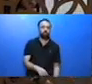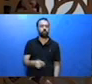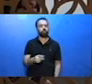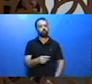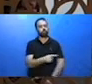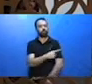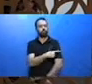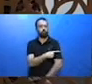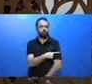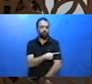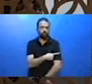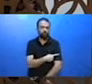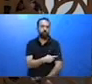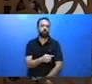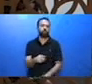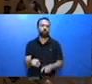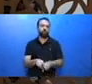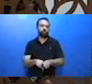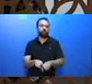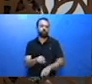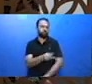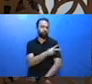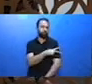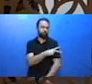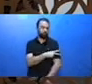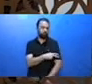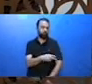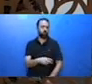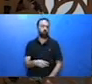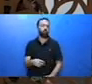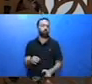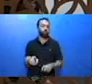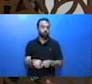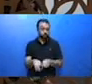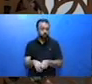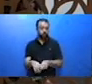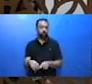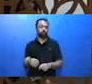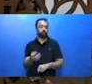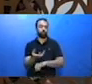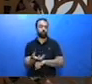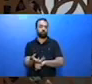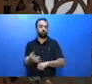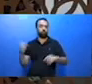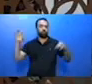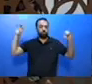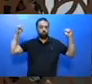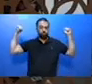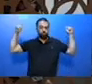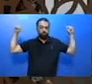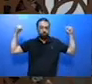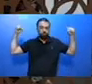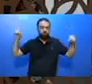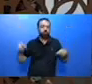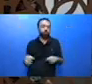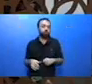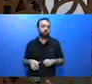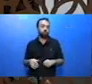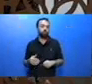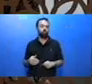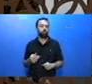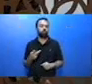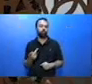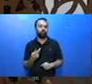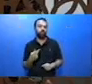segundo ano algumas abordagens também, na educação física os professores também medem vocês, então assim, nós